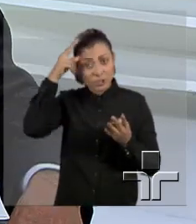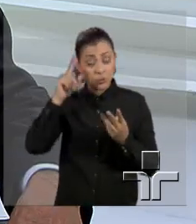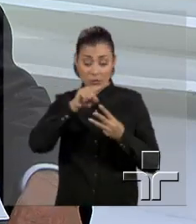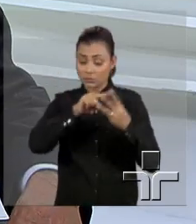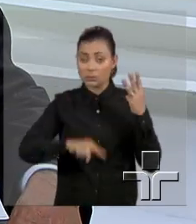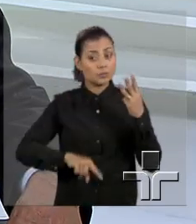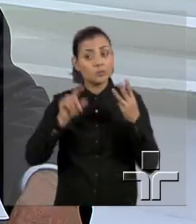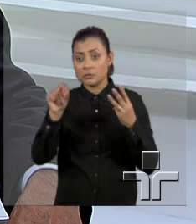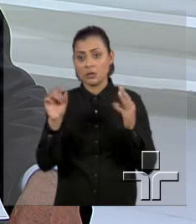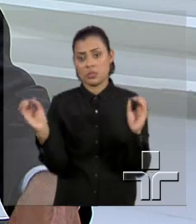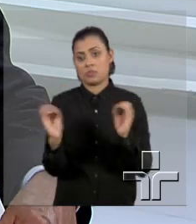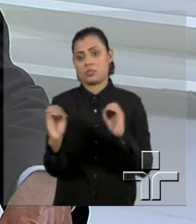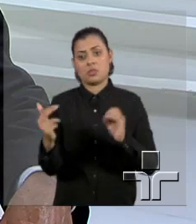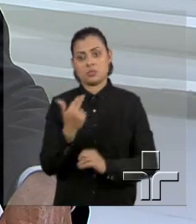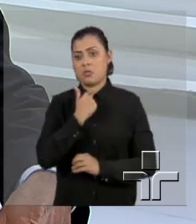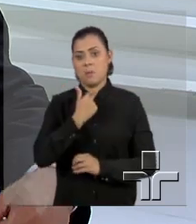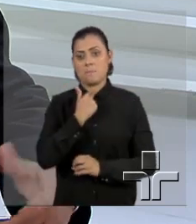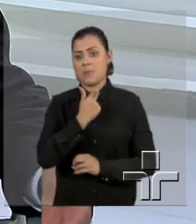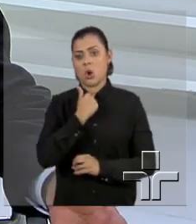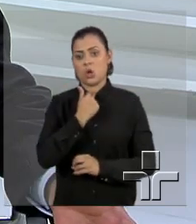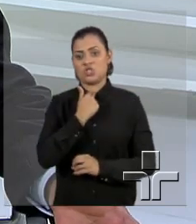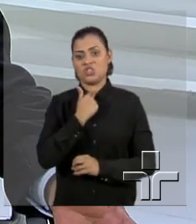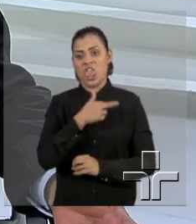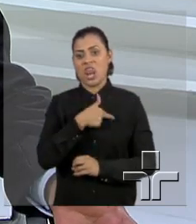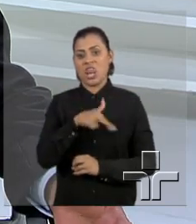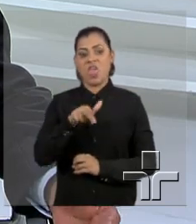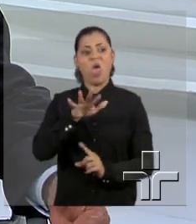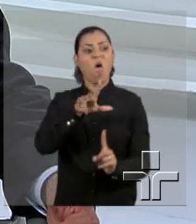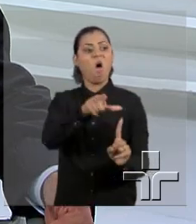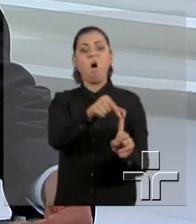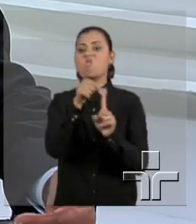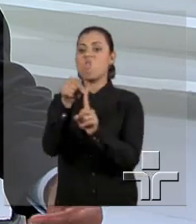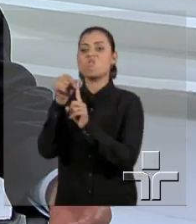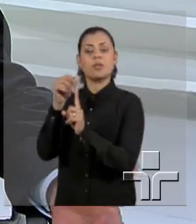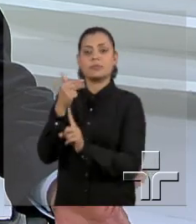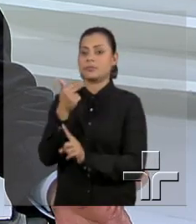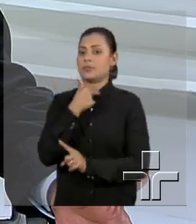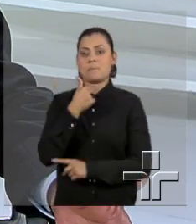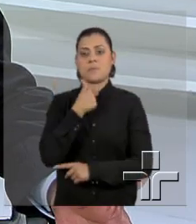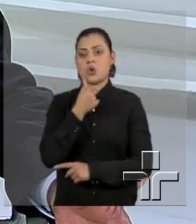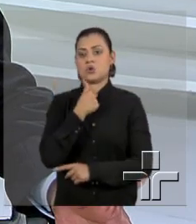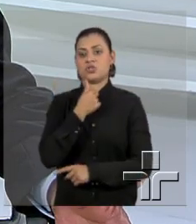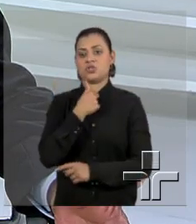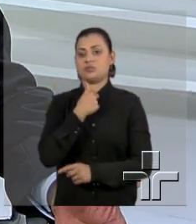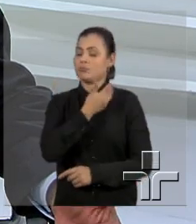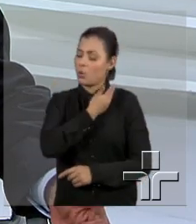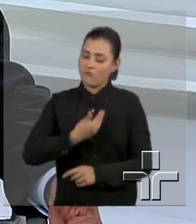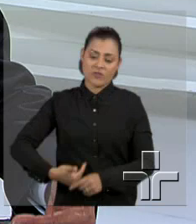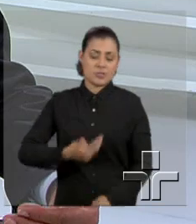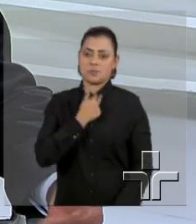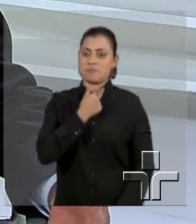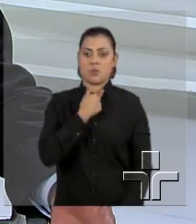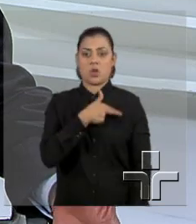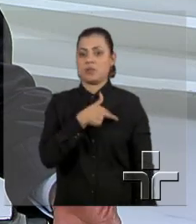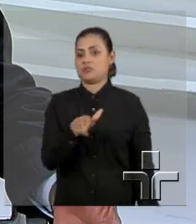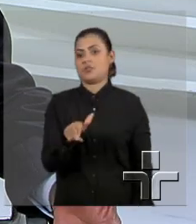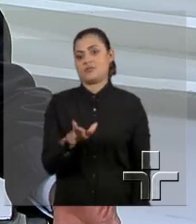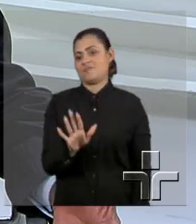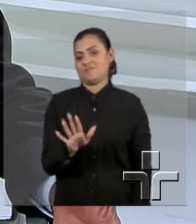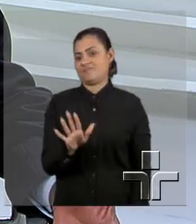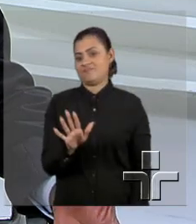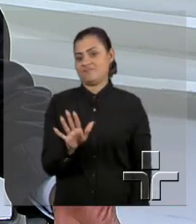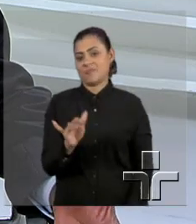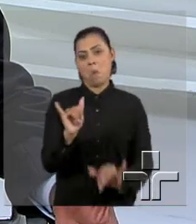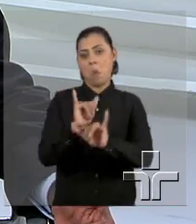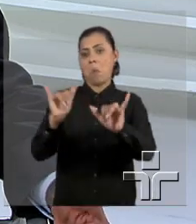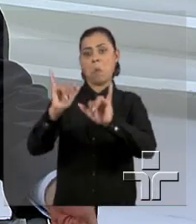deles pode manter um culto, subsidiar uma religião, professar uma